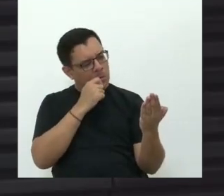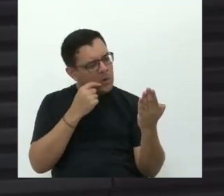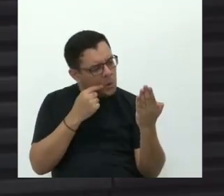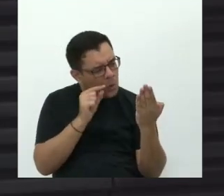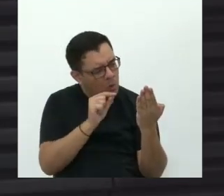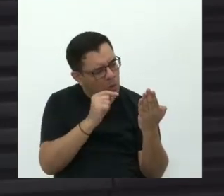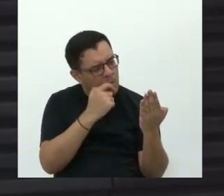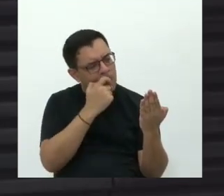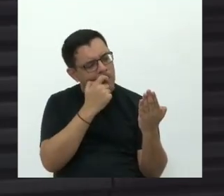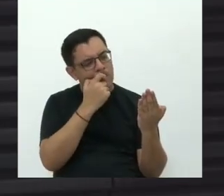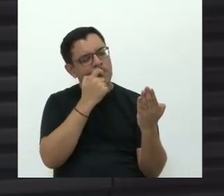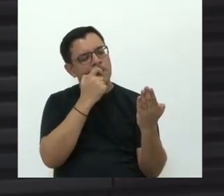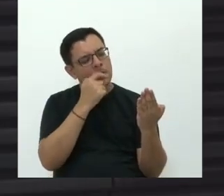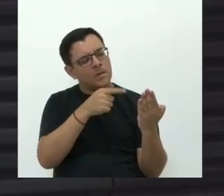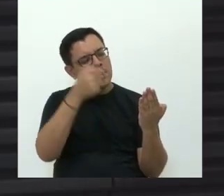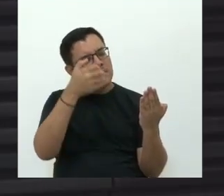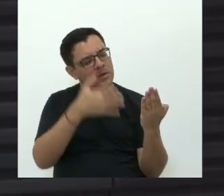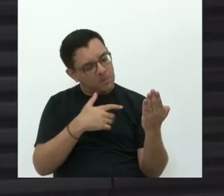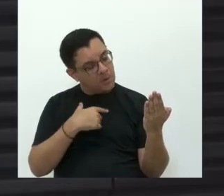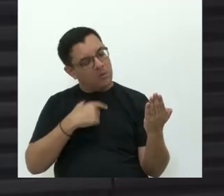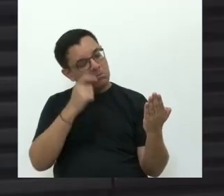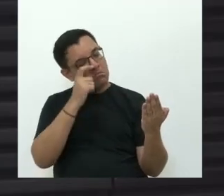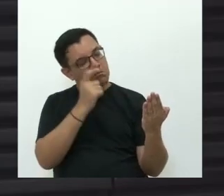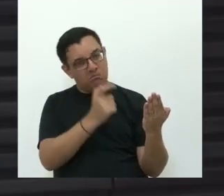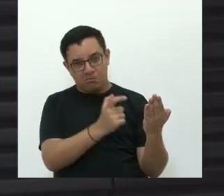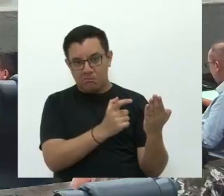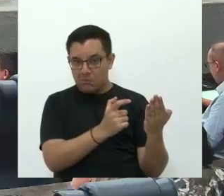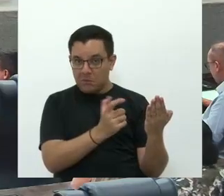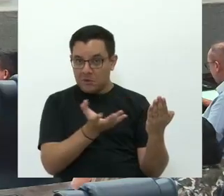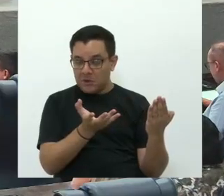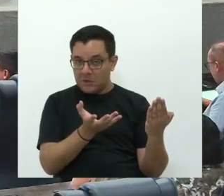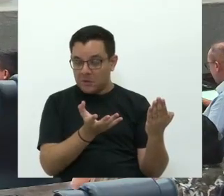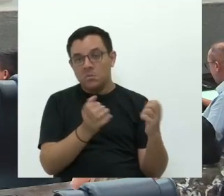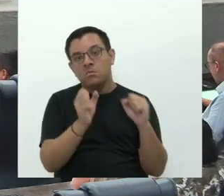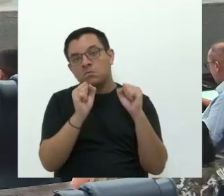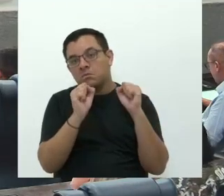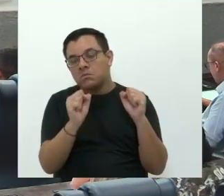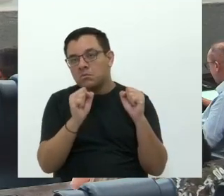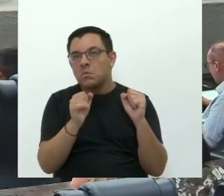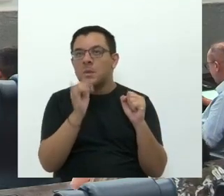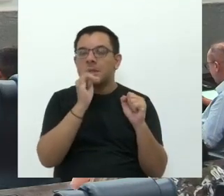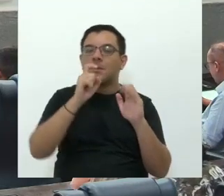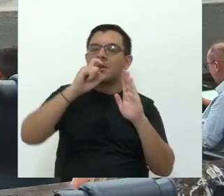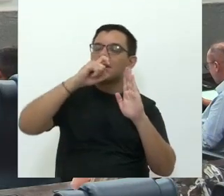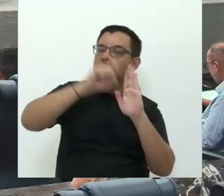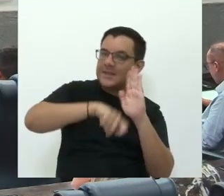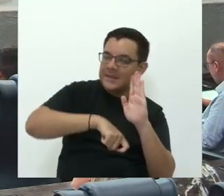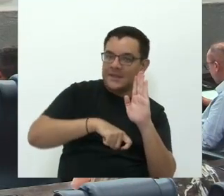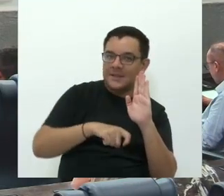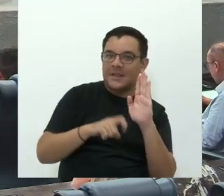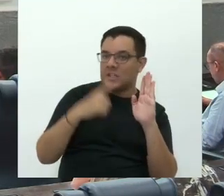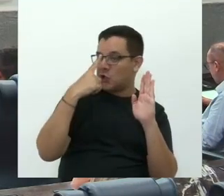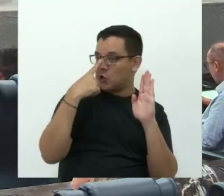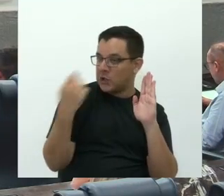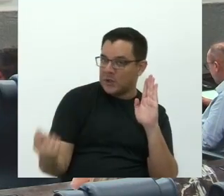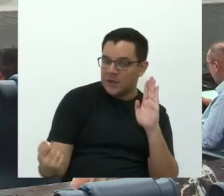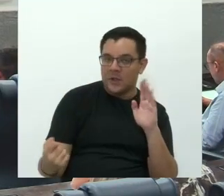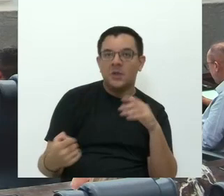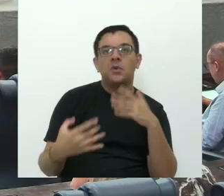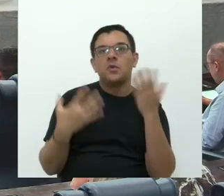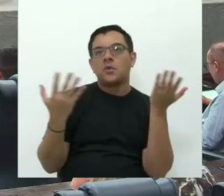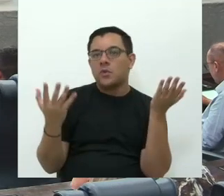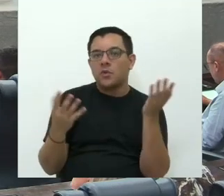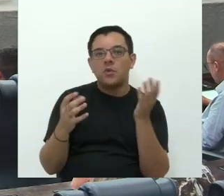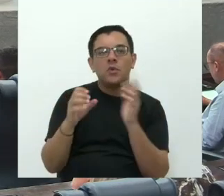aqui que tá falando uma coisa que me interessa que seja da taxa da coleta de lixo da cobertura do saneamento